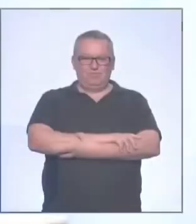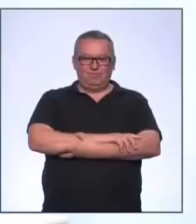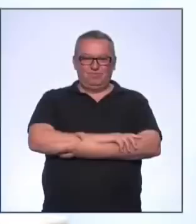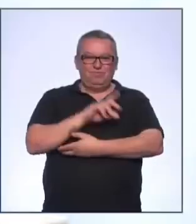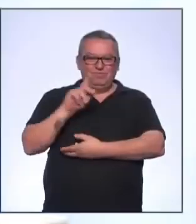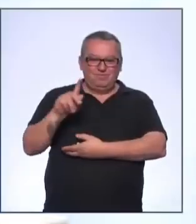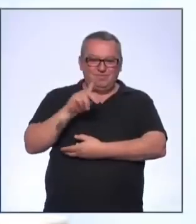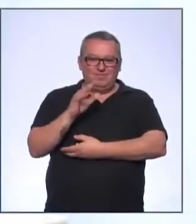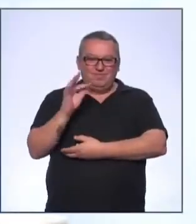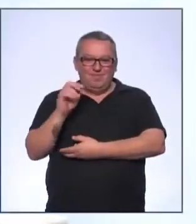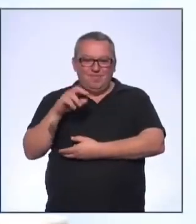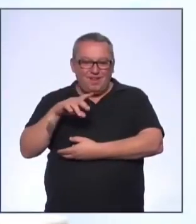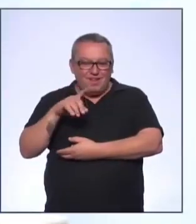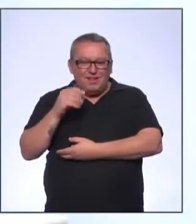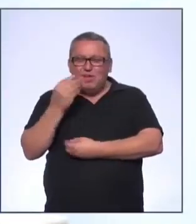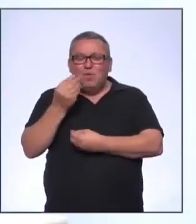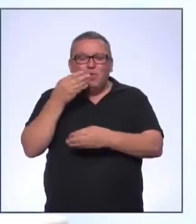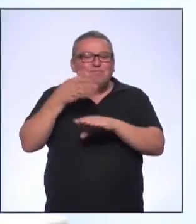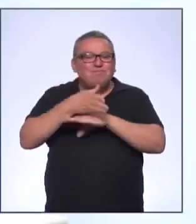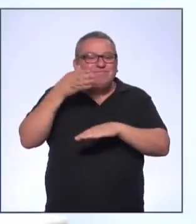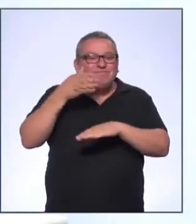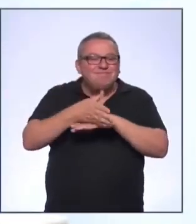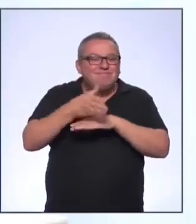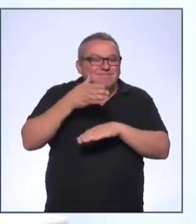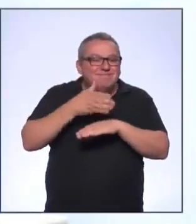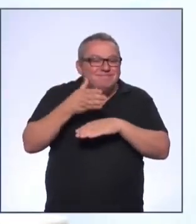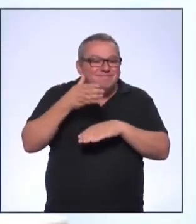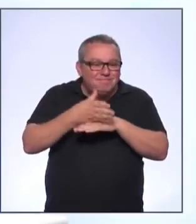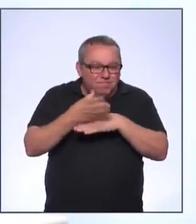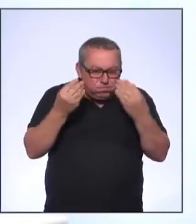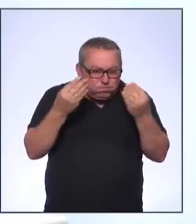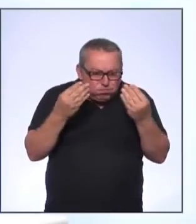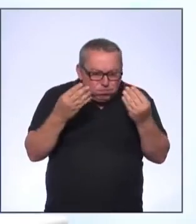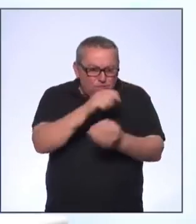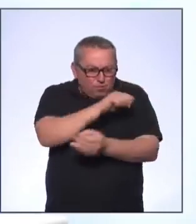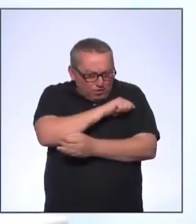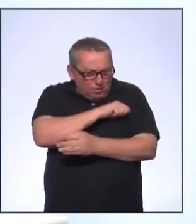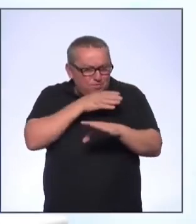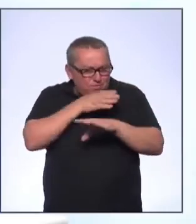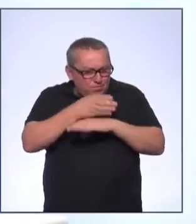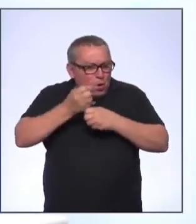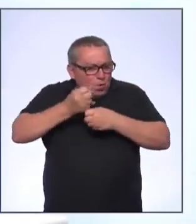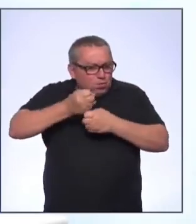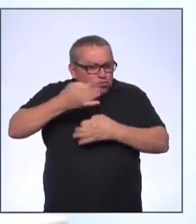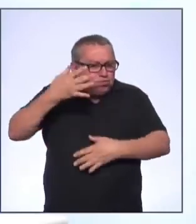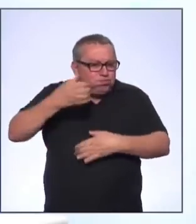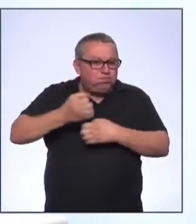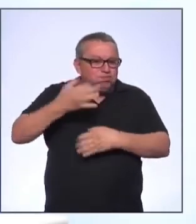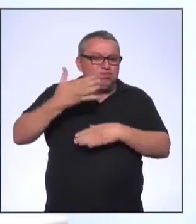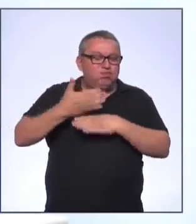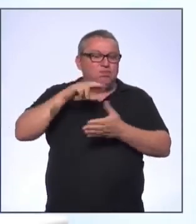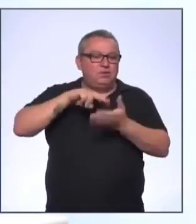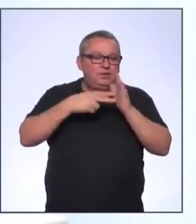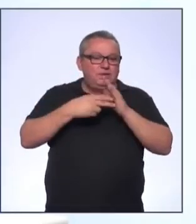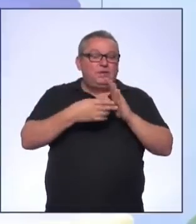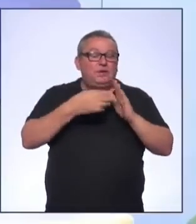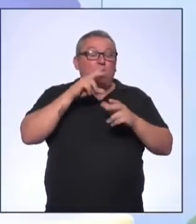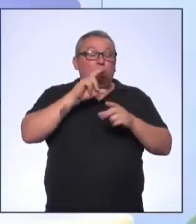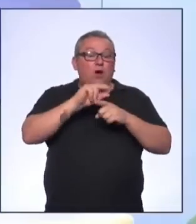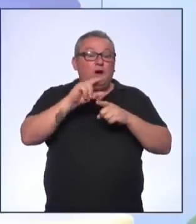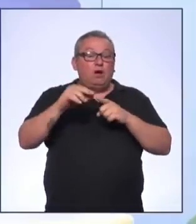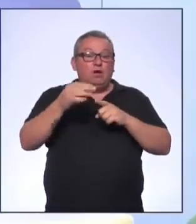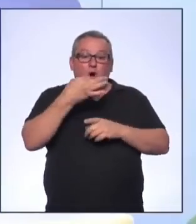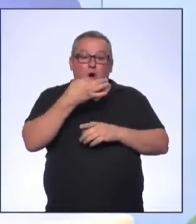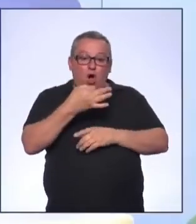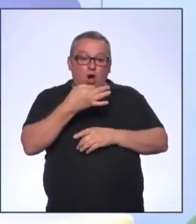Professora Fernanda, me responda, como é que foi a interação dos nossos alunos? Estão participando bastante? Estão inteirados do que é um artigo de opinião? Sim, professor,